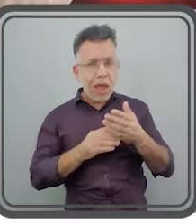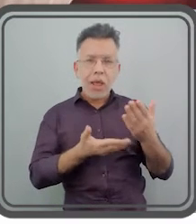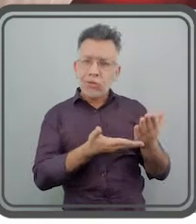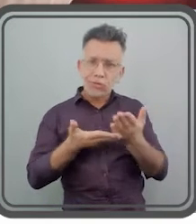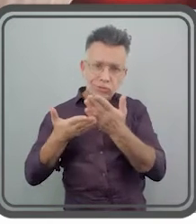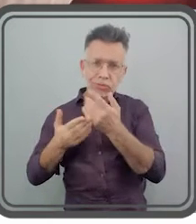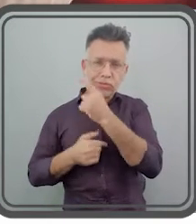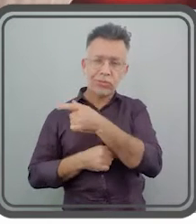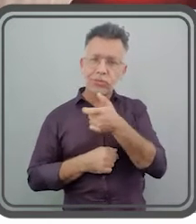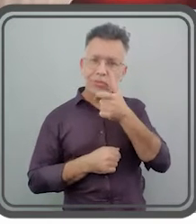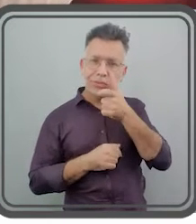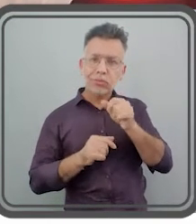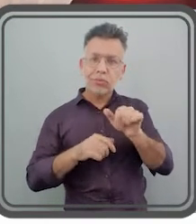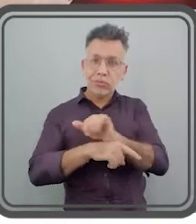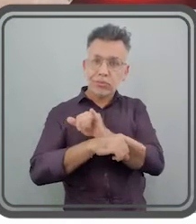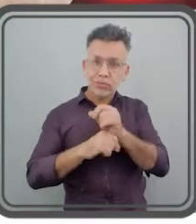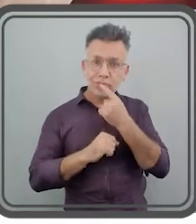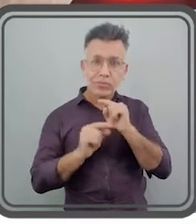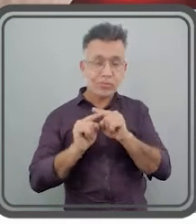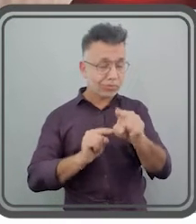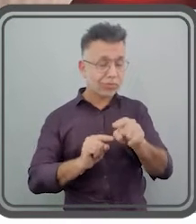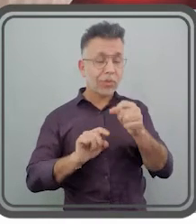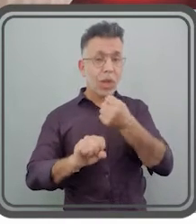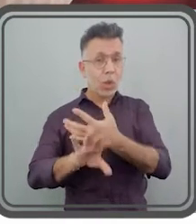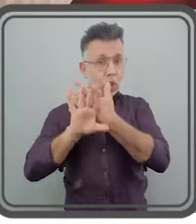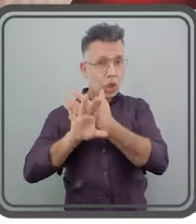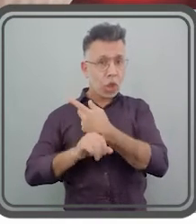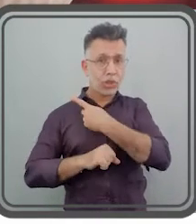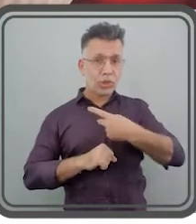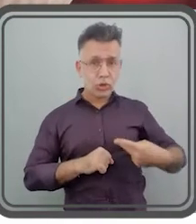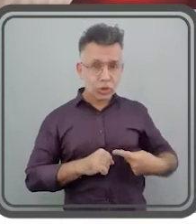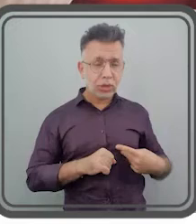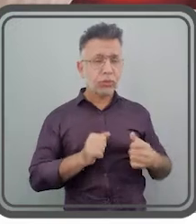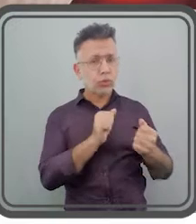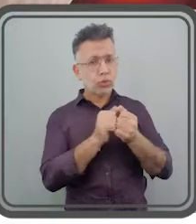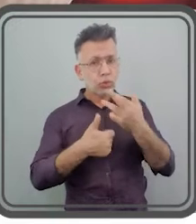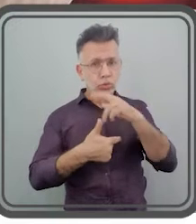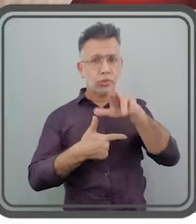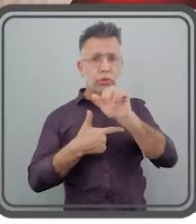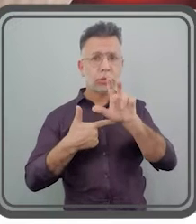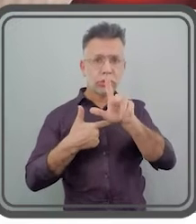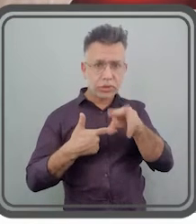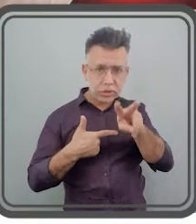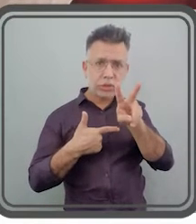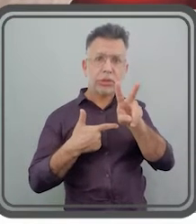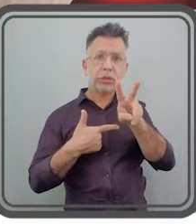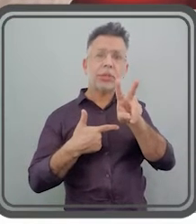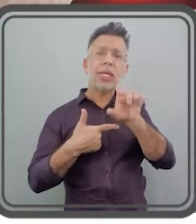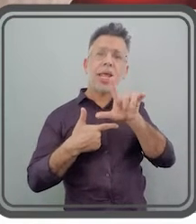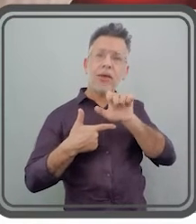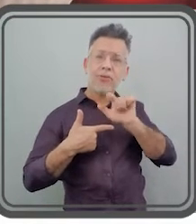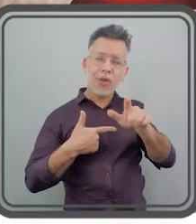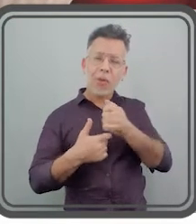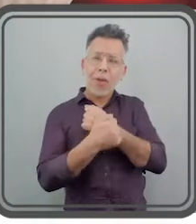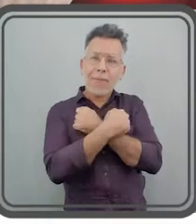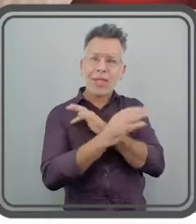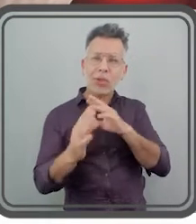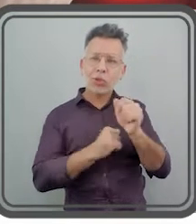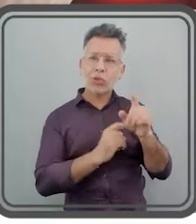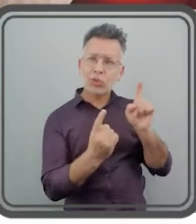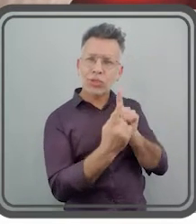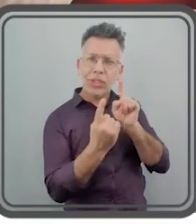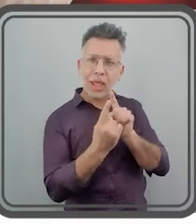manda lá para o YouTube o intoxi ou que é oferecido pela réguas e para leve é um abraço a todos os clientes e